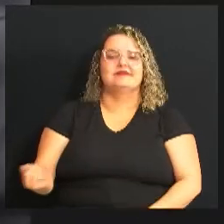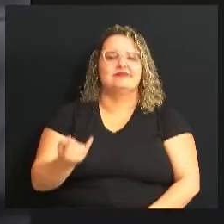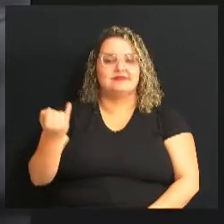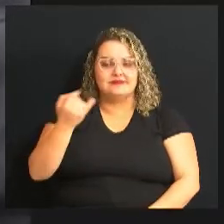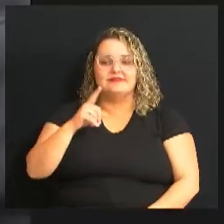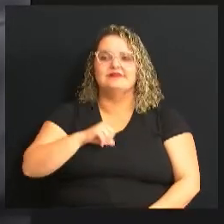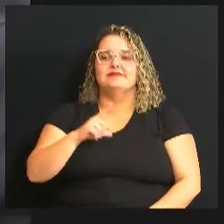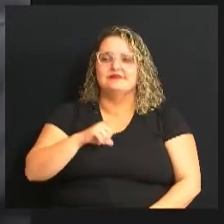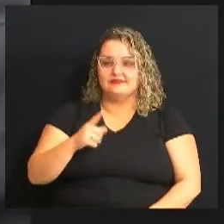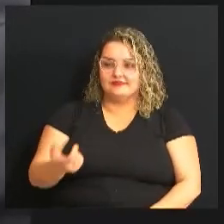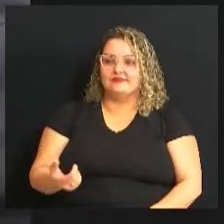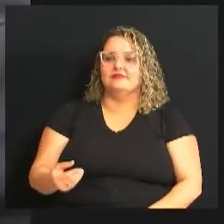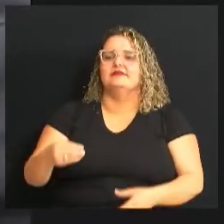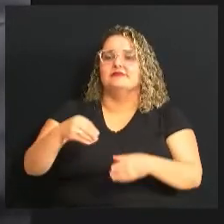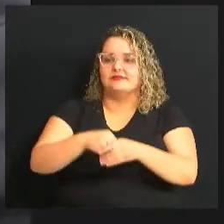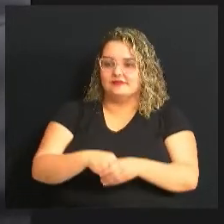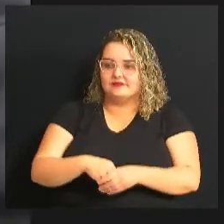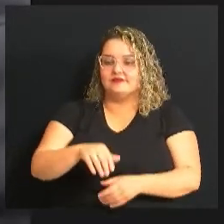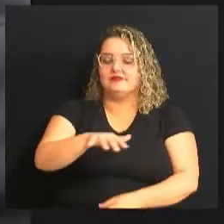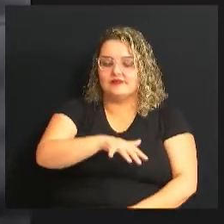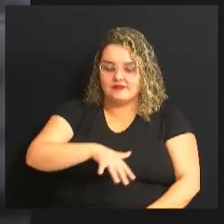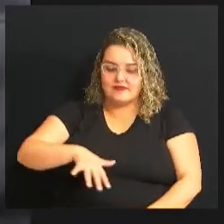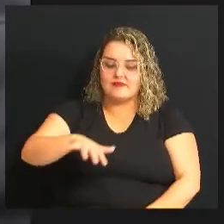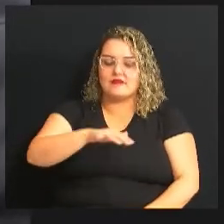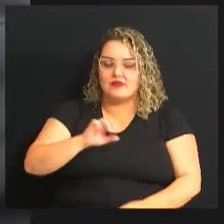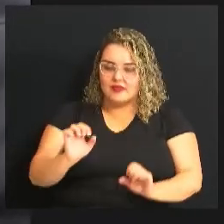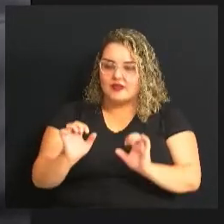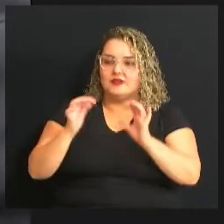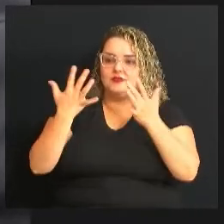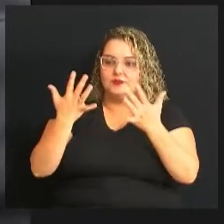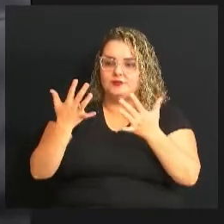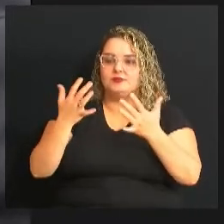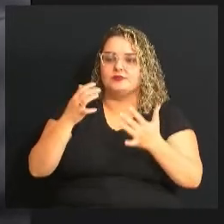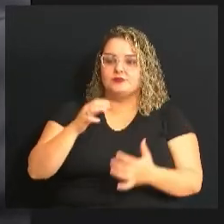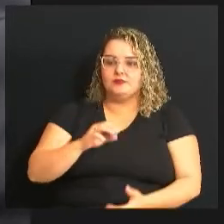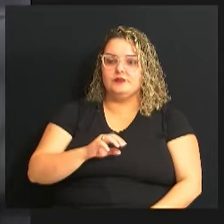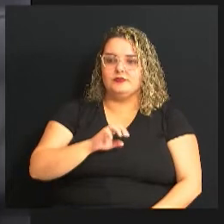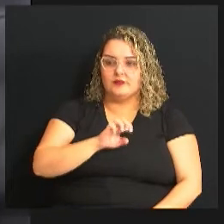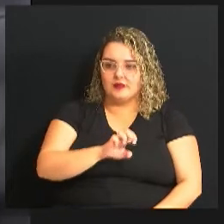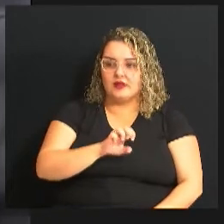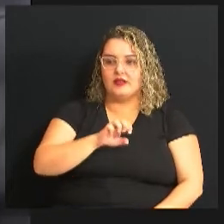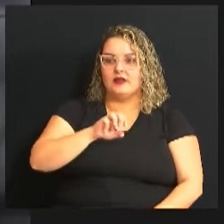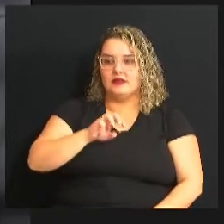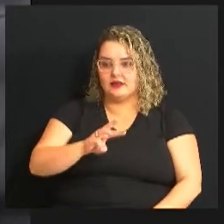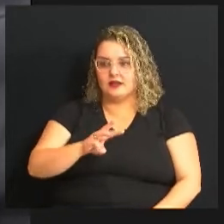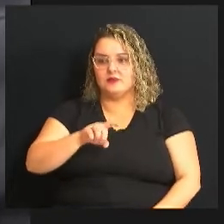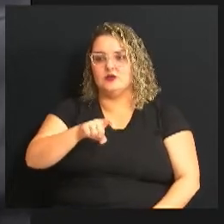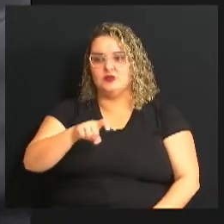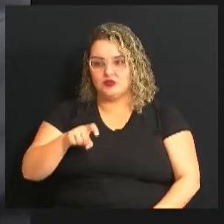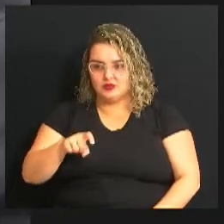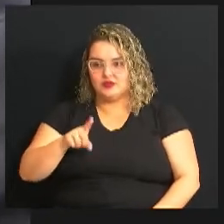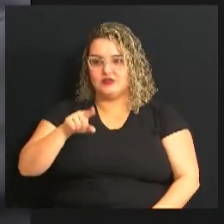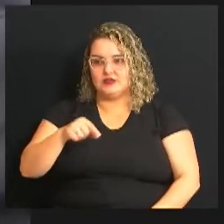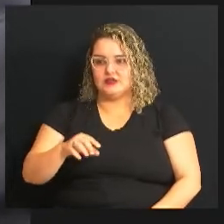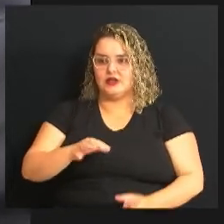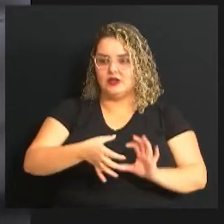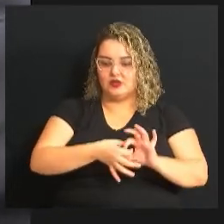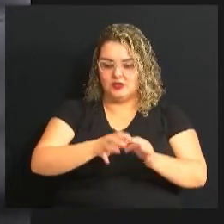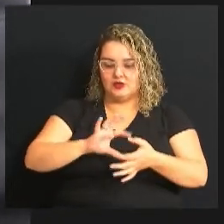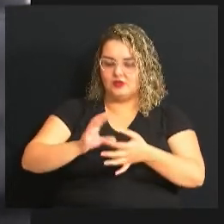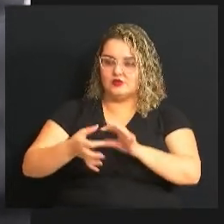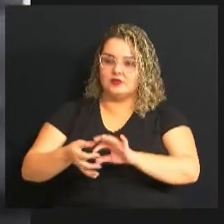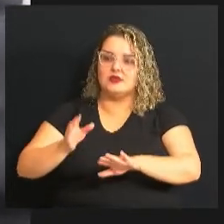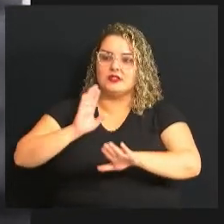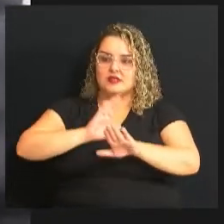sim, dentro desse nosso EWX, que é a nossa grande Olimpíada, atividades